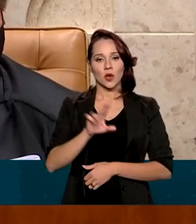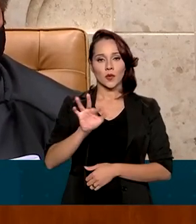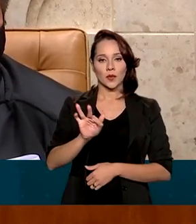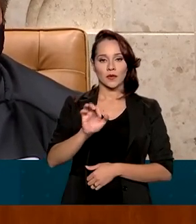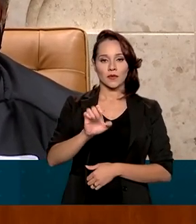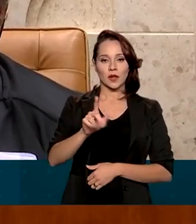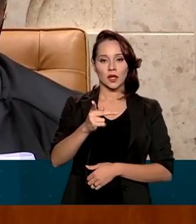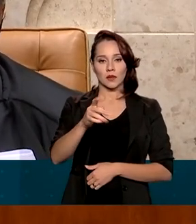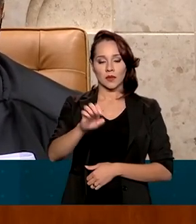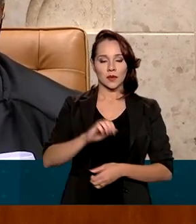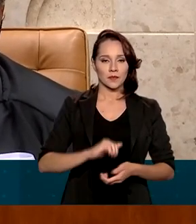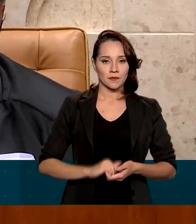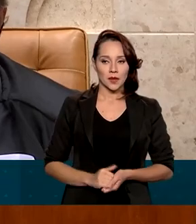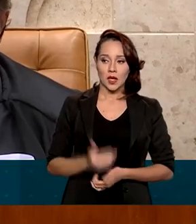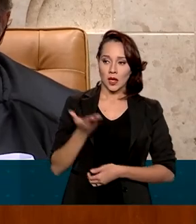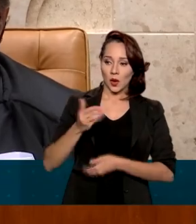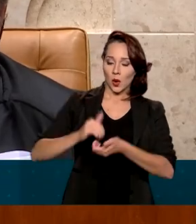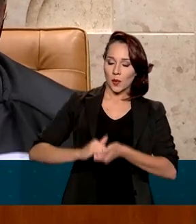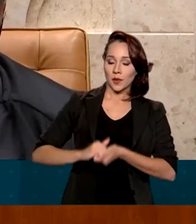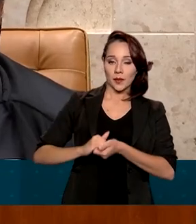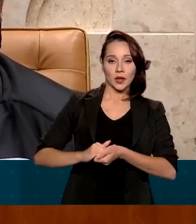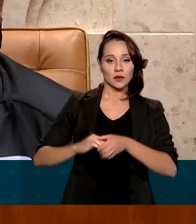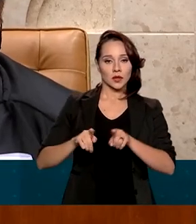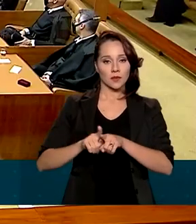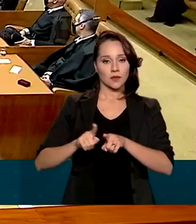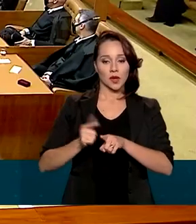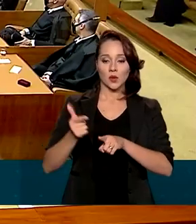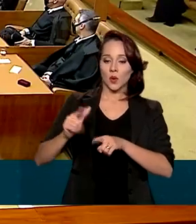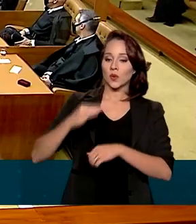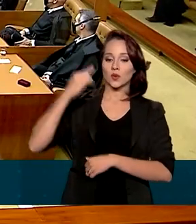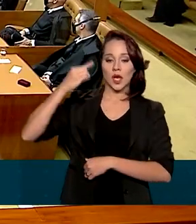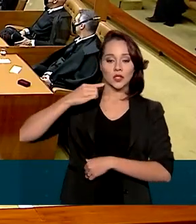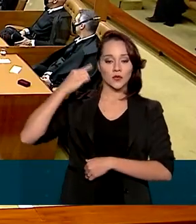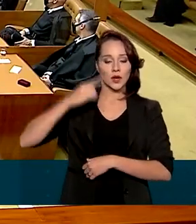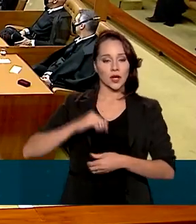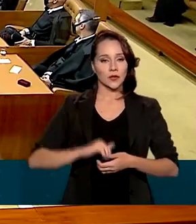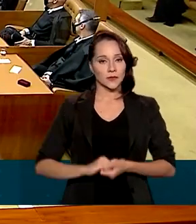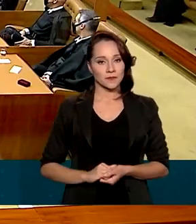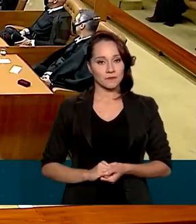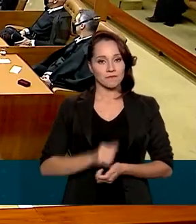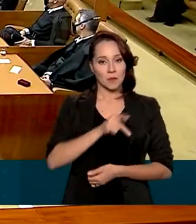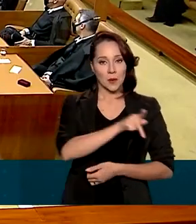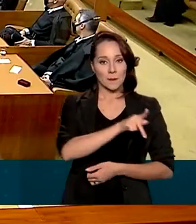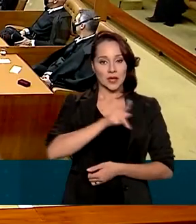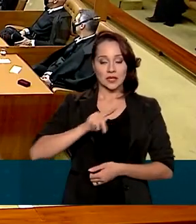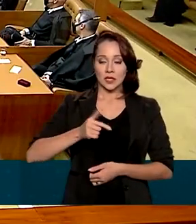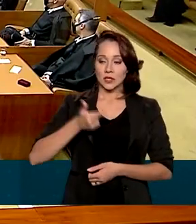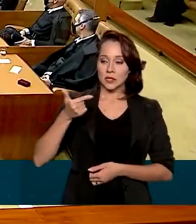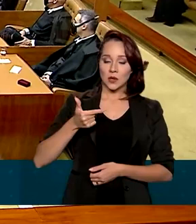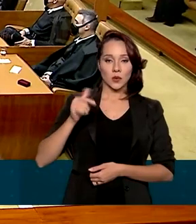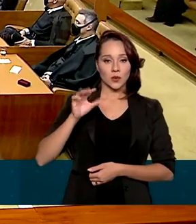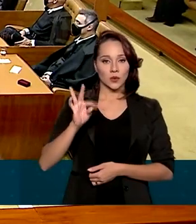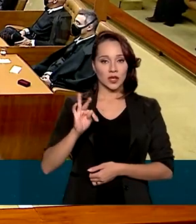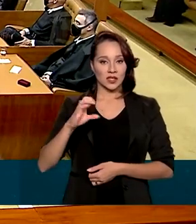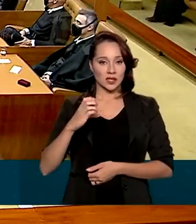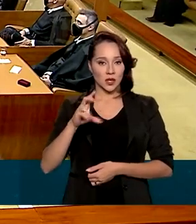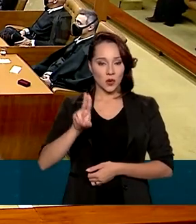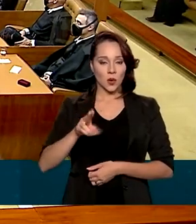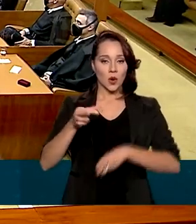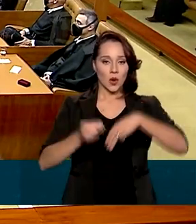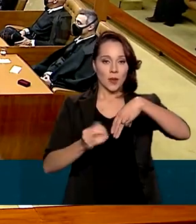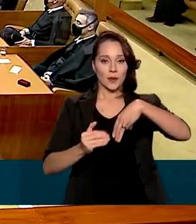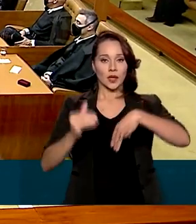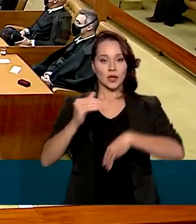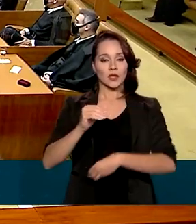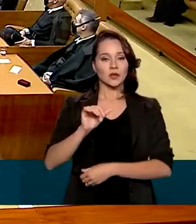Santa Cruz, a pessoa de quem cumprimento os senhores advogados. Vice-presidente do Tribunal de Contas da União, ministro